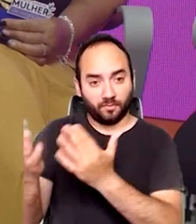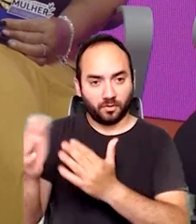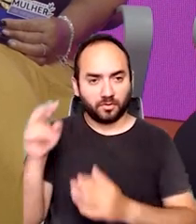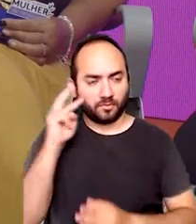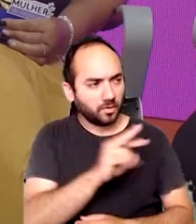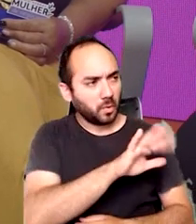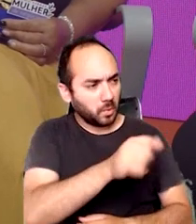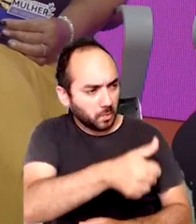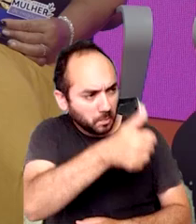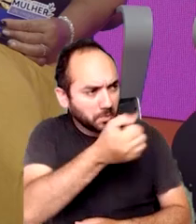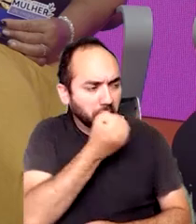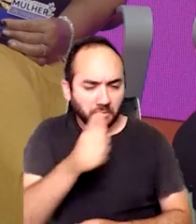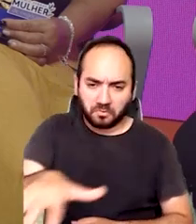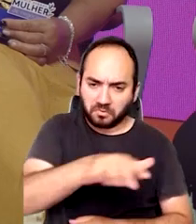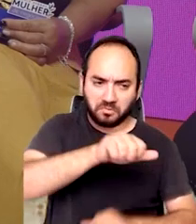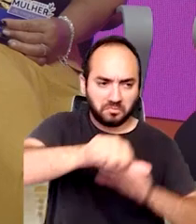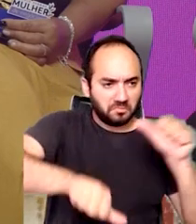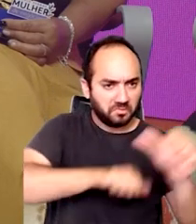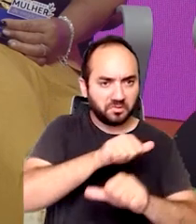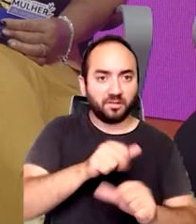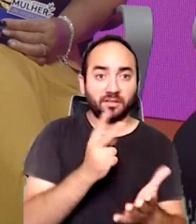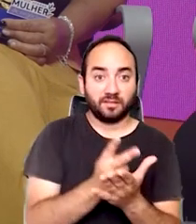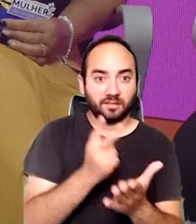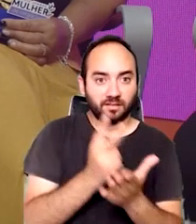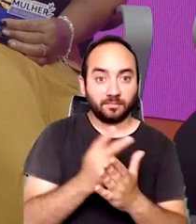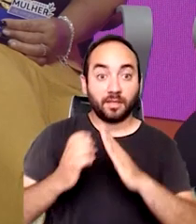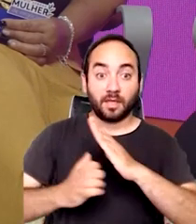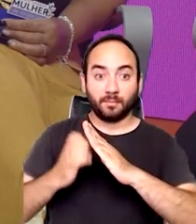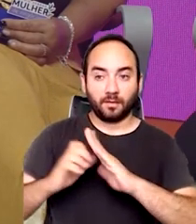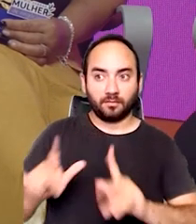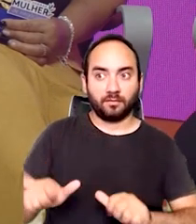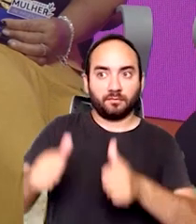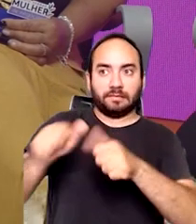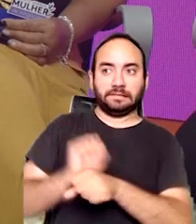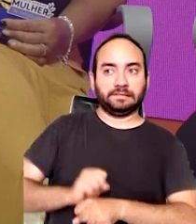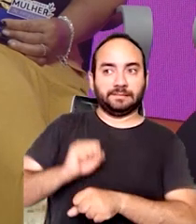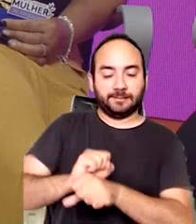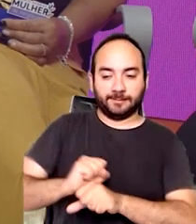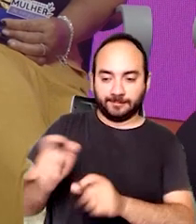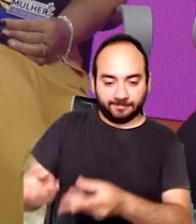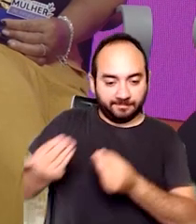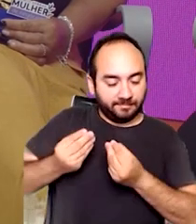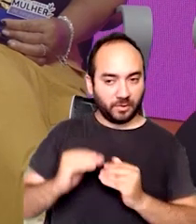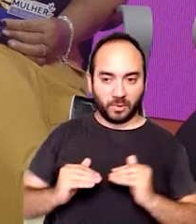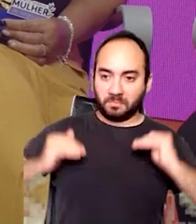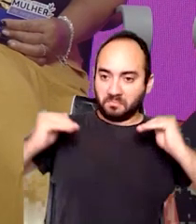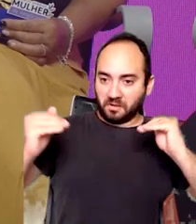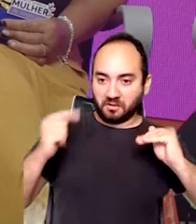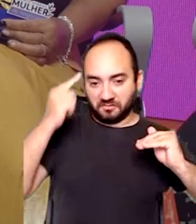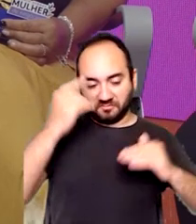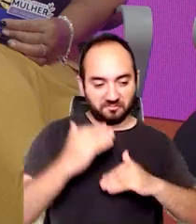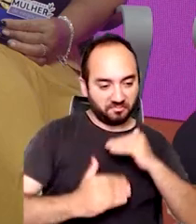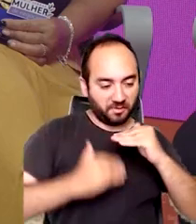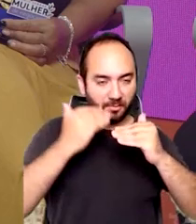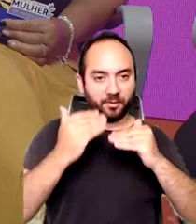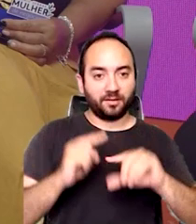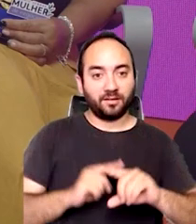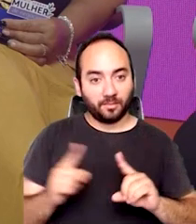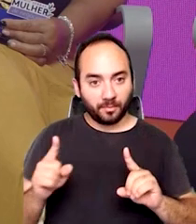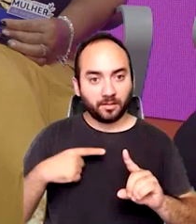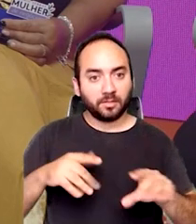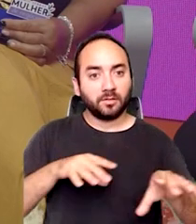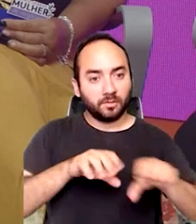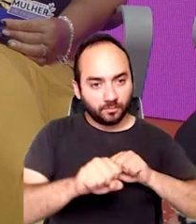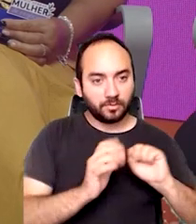diferencial Nossa você chegou aqui você mudou o ambiente e eu sempre esperando da empresa algo melhor né um cargo alguma coisa e